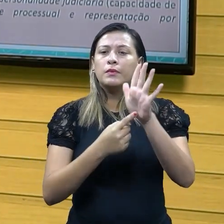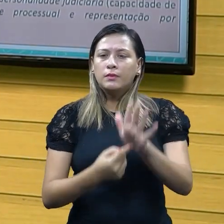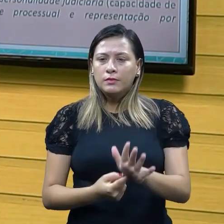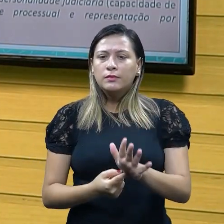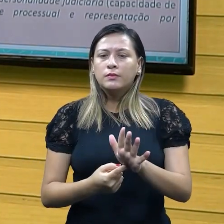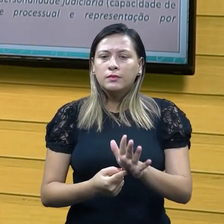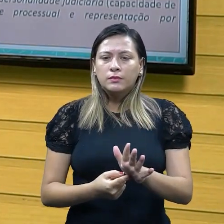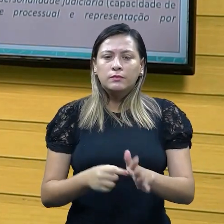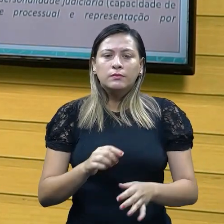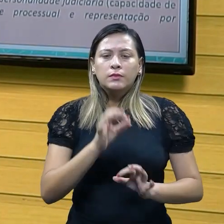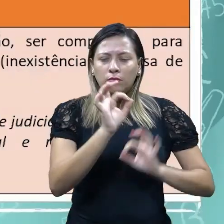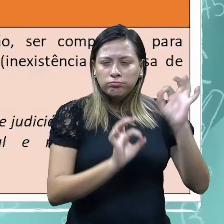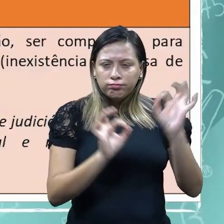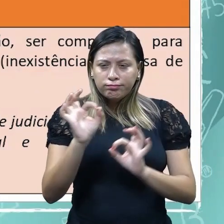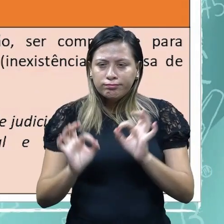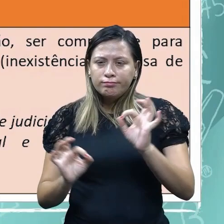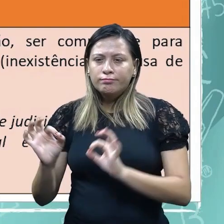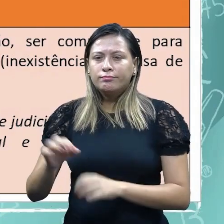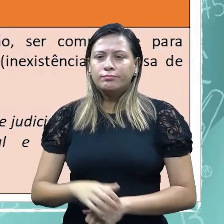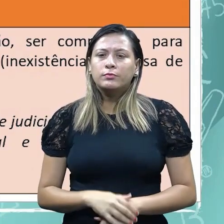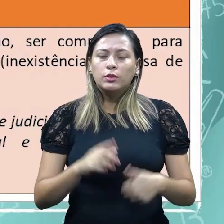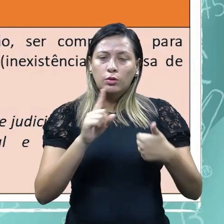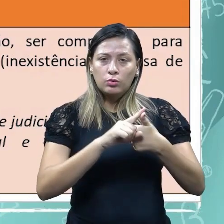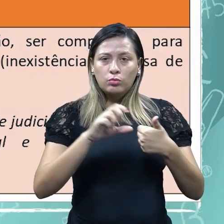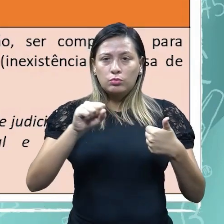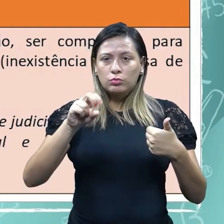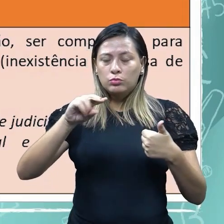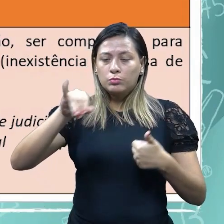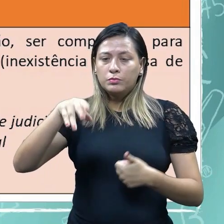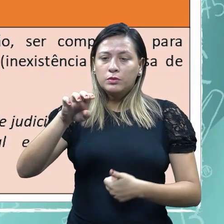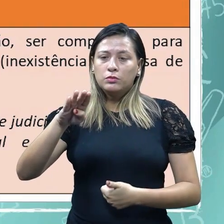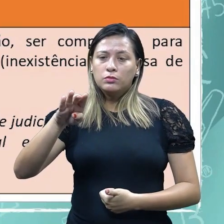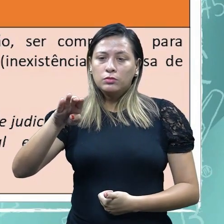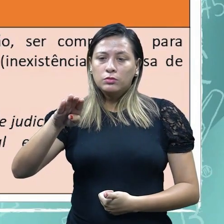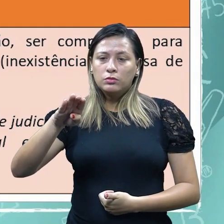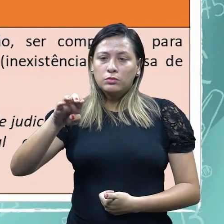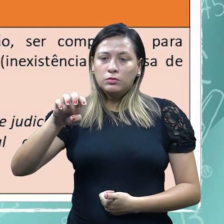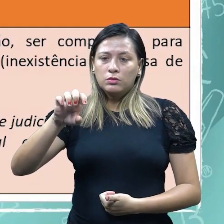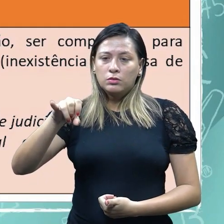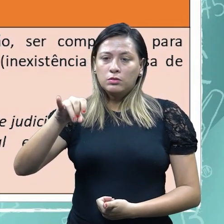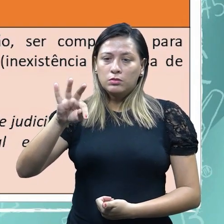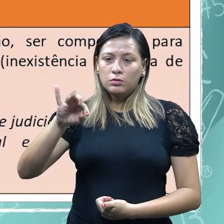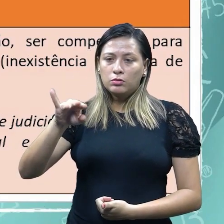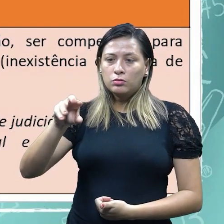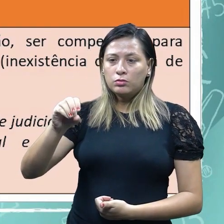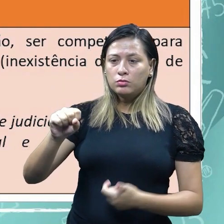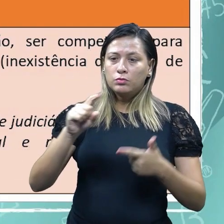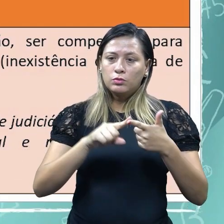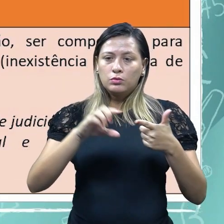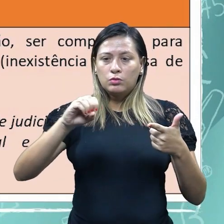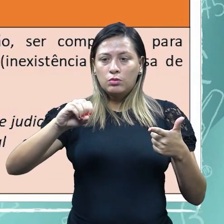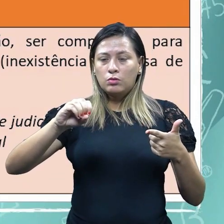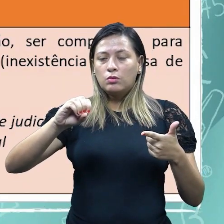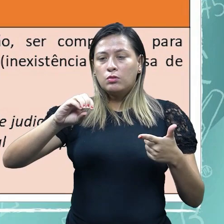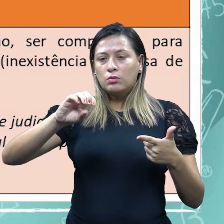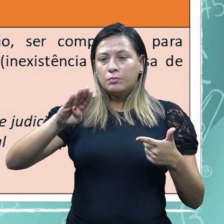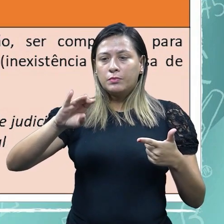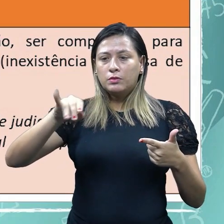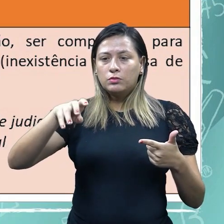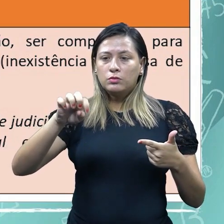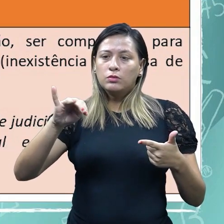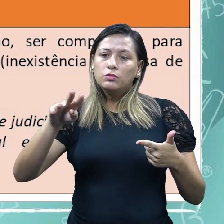ele divide certinho, bonitinho. Então, você tem pressupostos subjetivos, pressupostos objetivos,